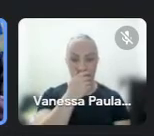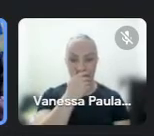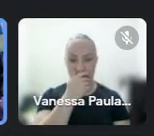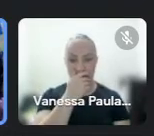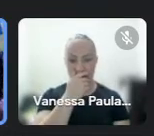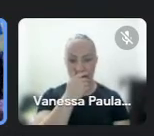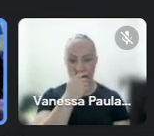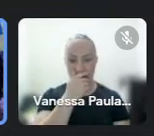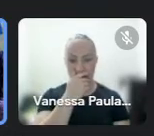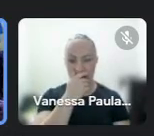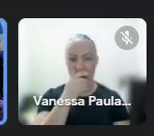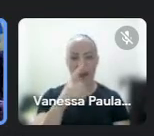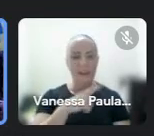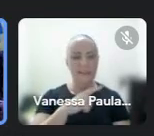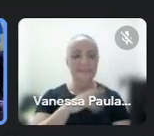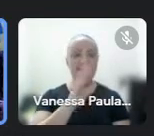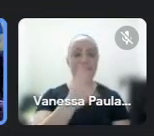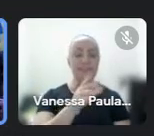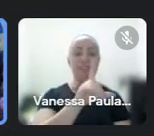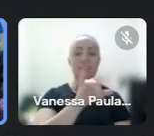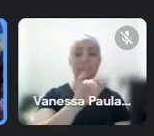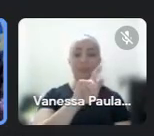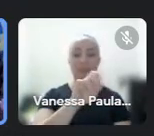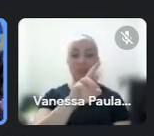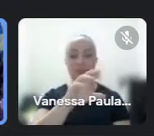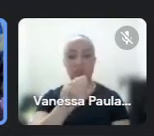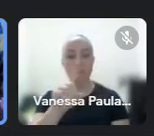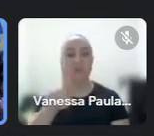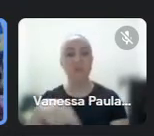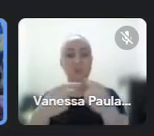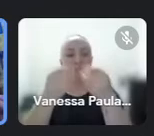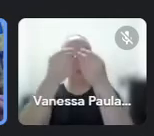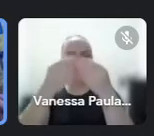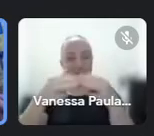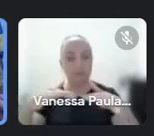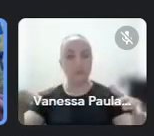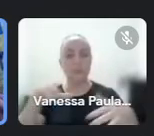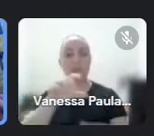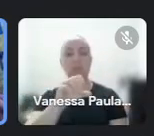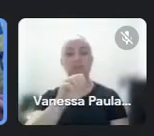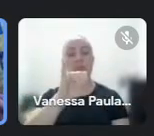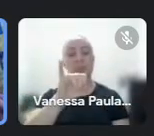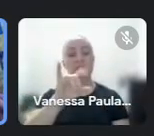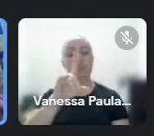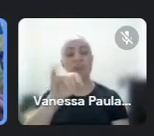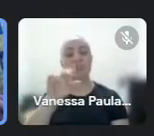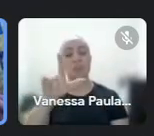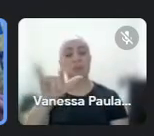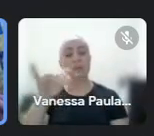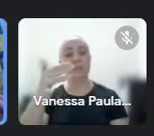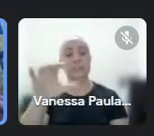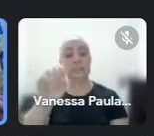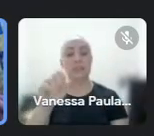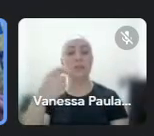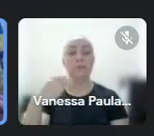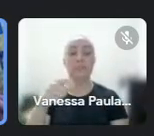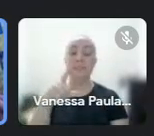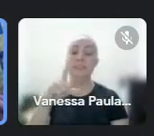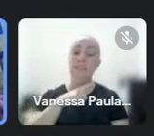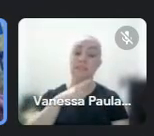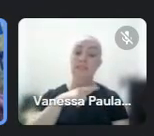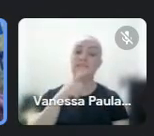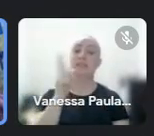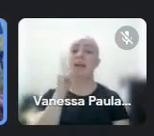Aí eu tenho meu digerido, eu tenho a minha diluição, olha aqui. Tem que ser água ultra pura